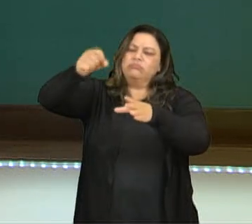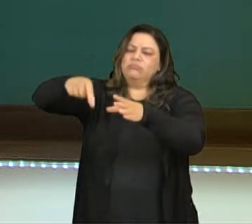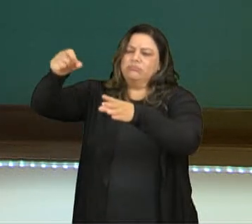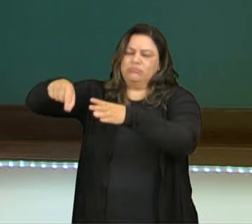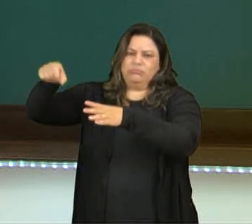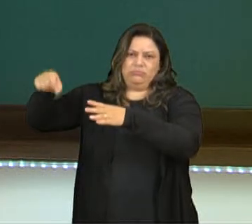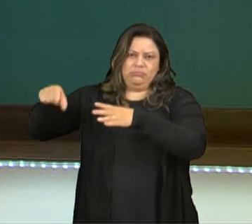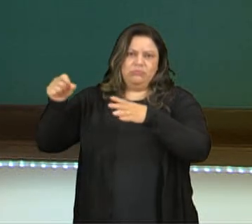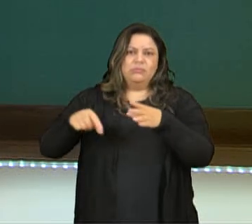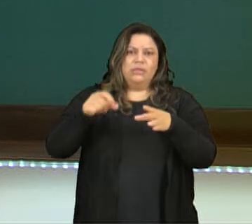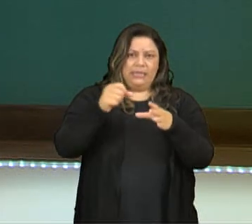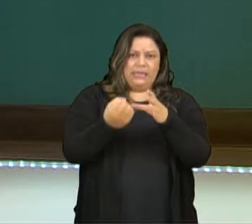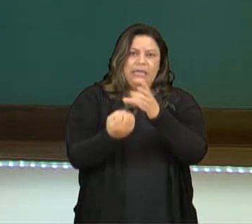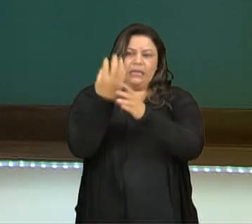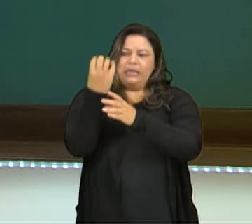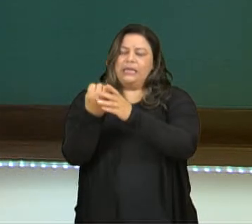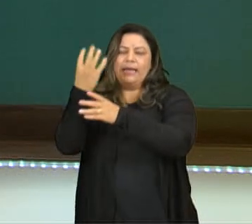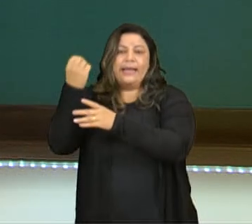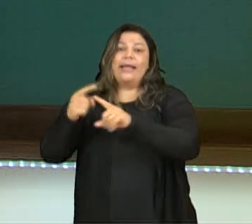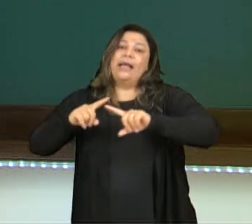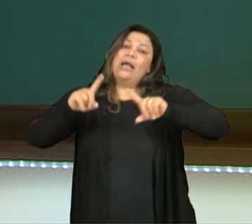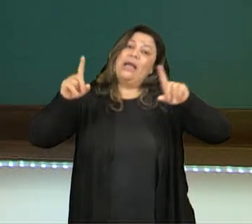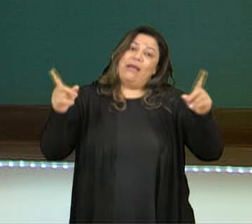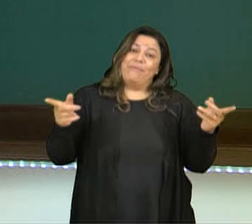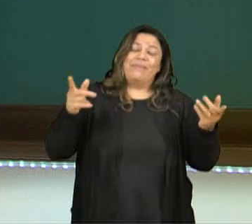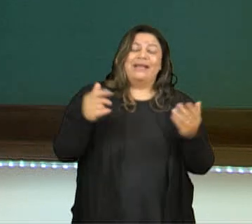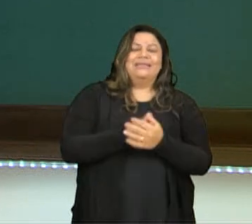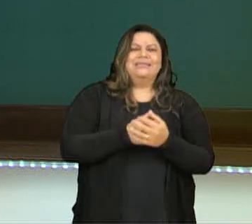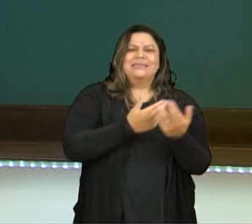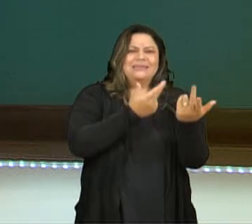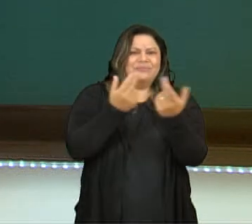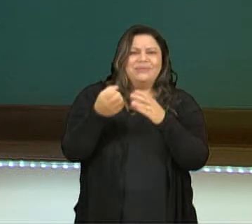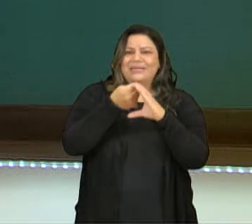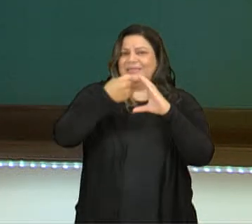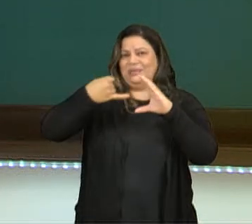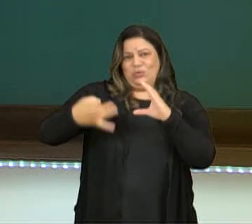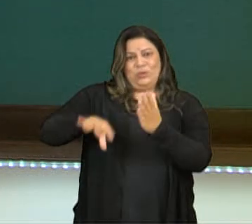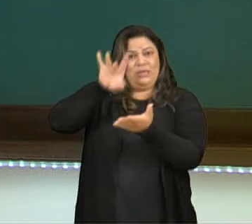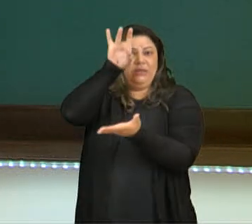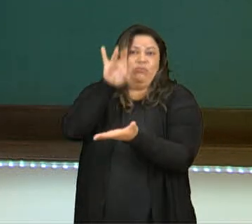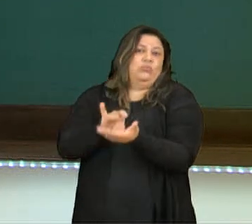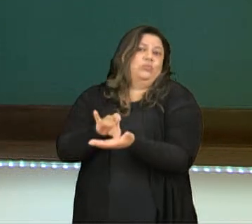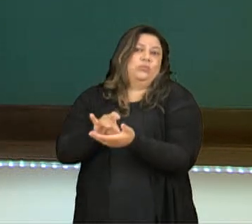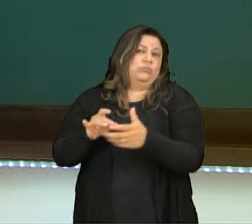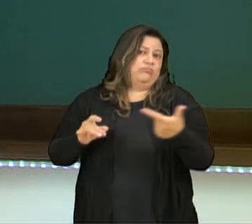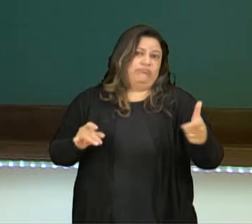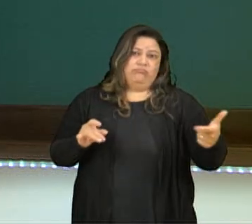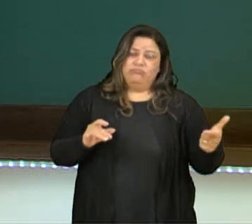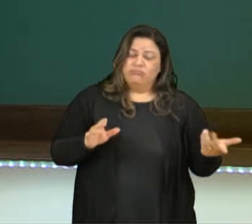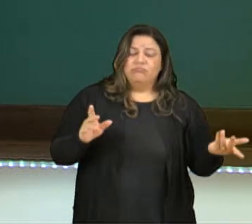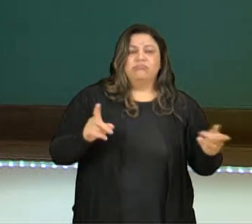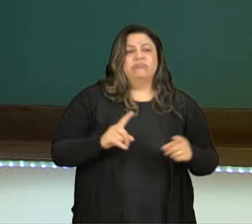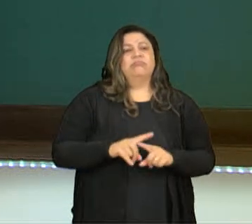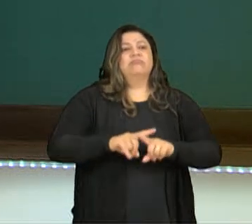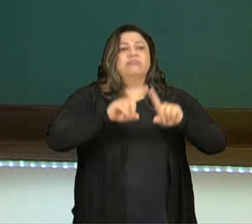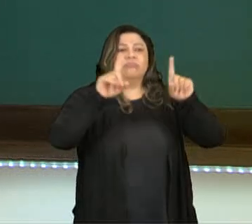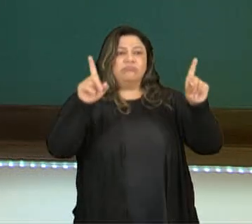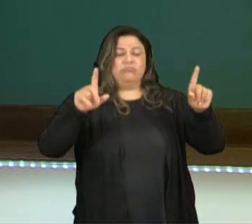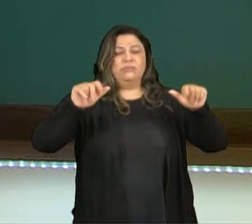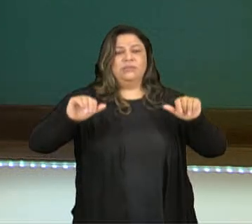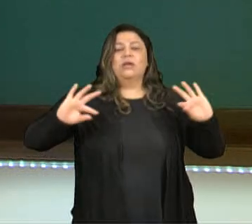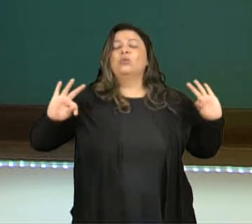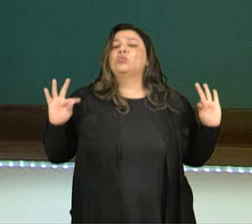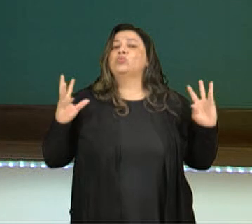estavam naquela floresta, mas elas não vão ter as mesmas características originais. Mas nesse sentido ali, de